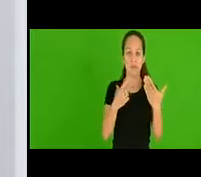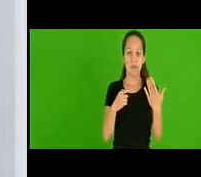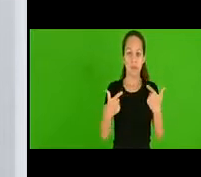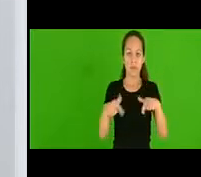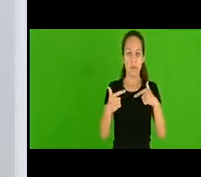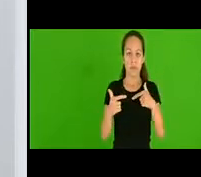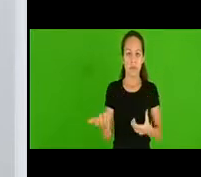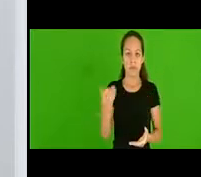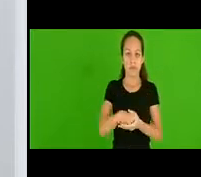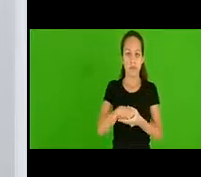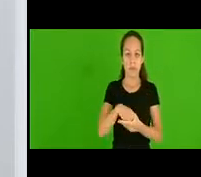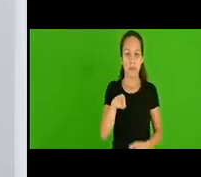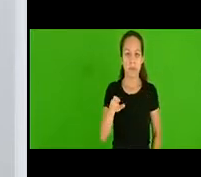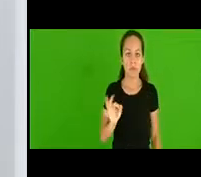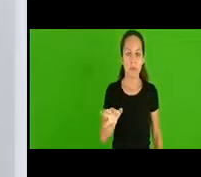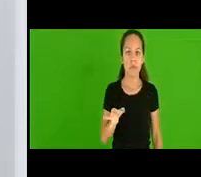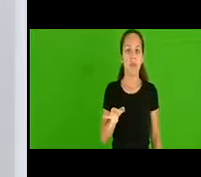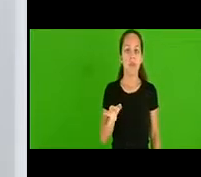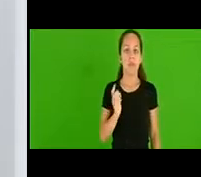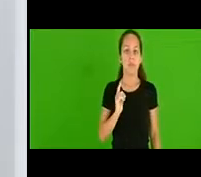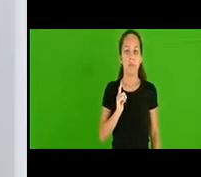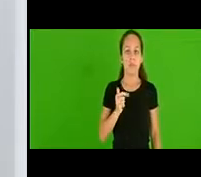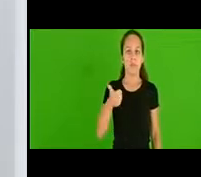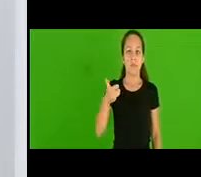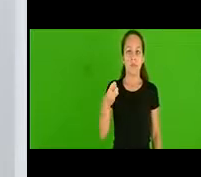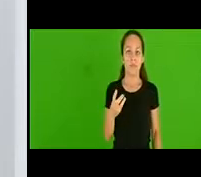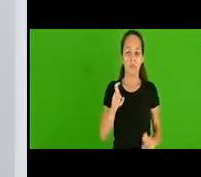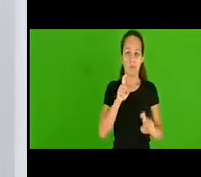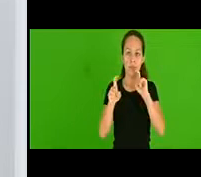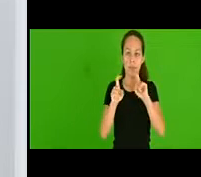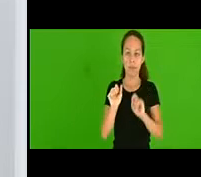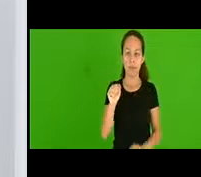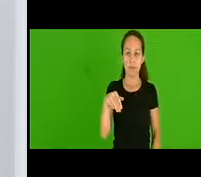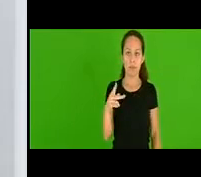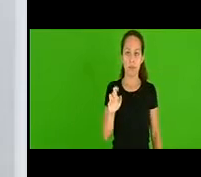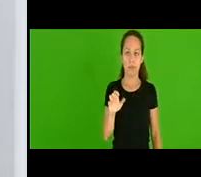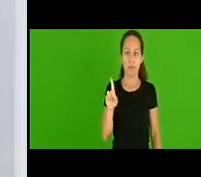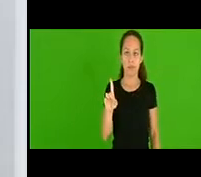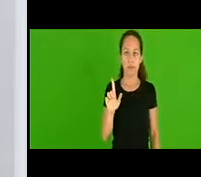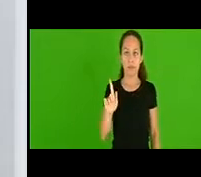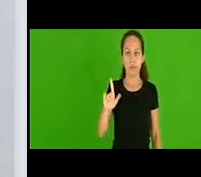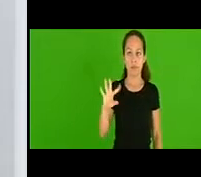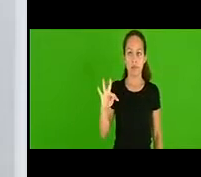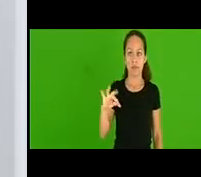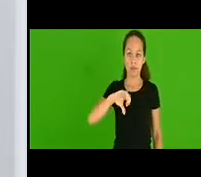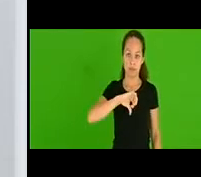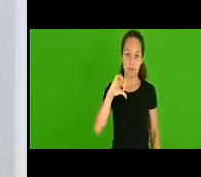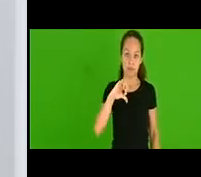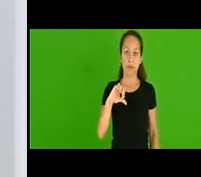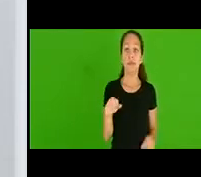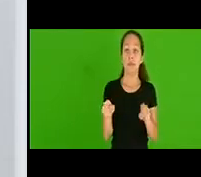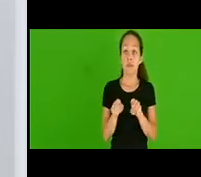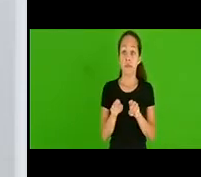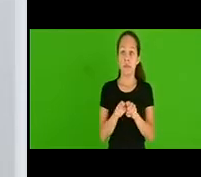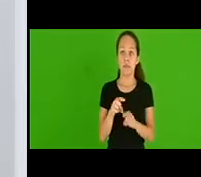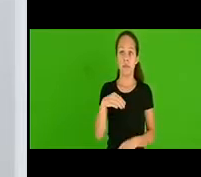apresentou na 36ª reunião da AMPED, no GT9, né? E um trabalho do Moacir